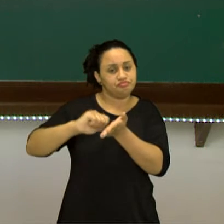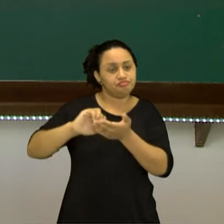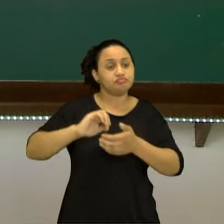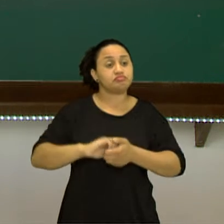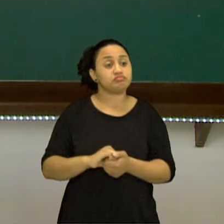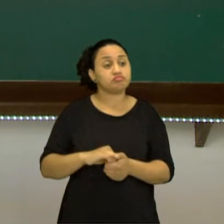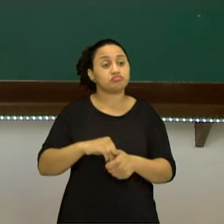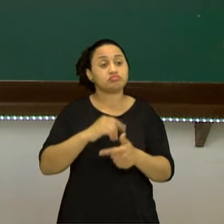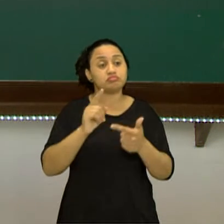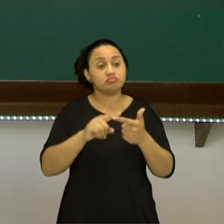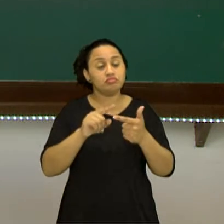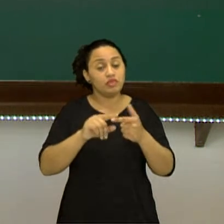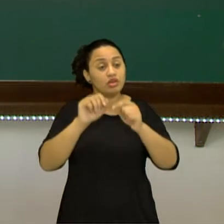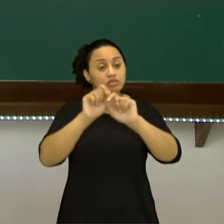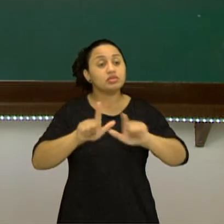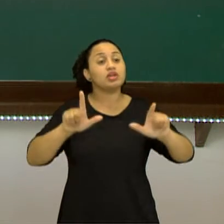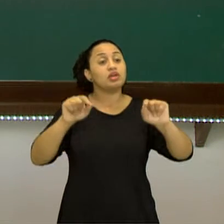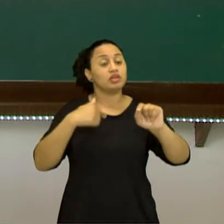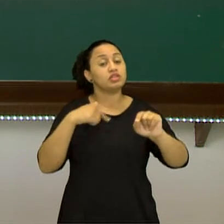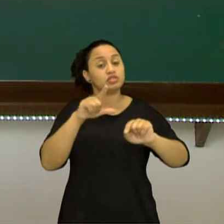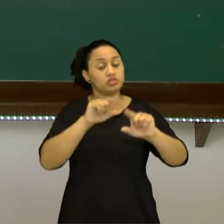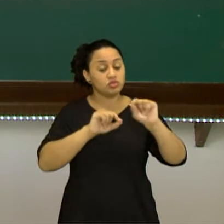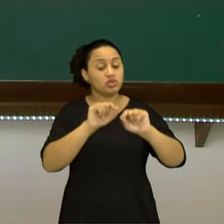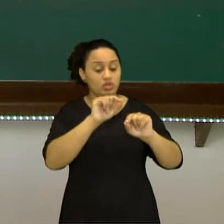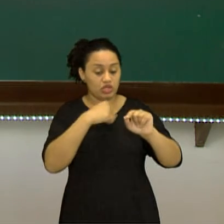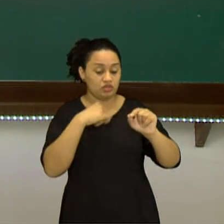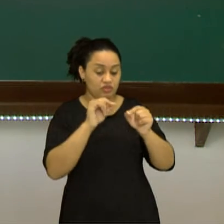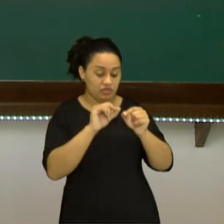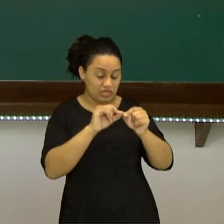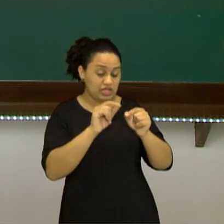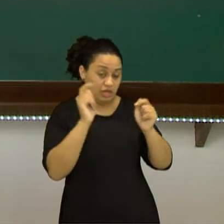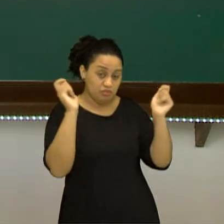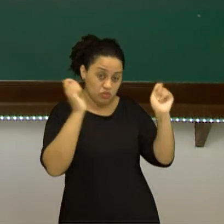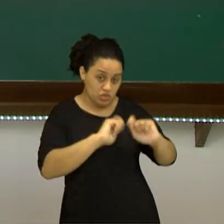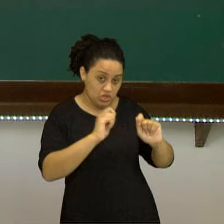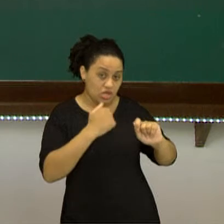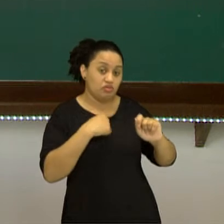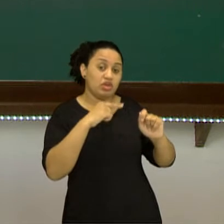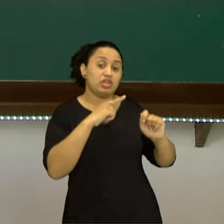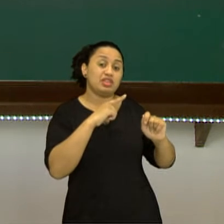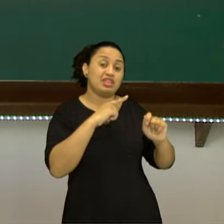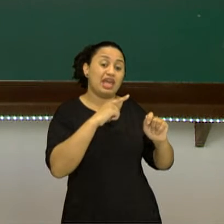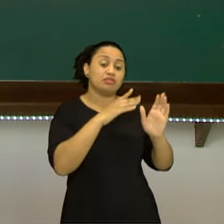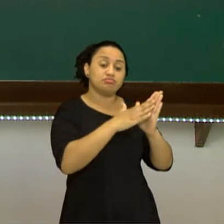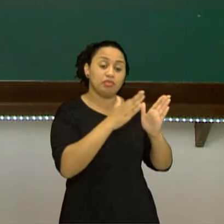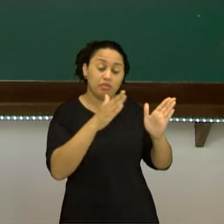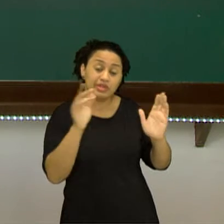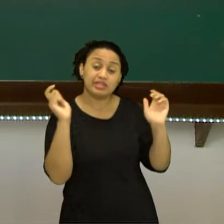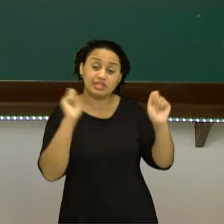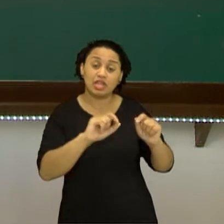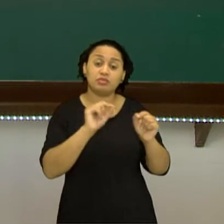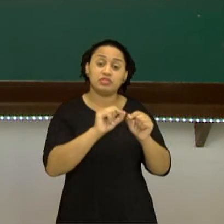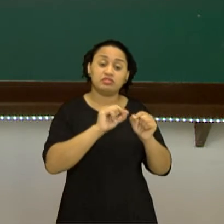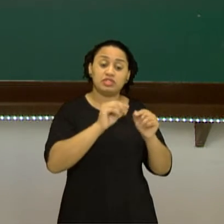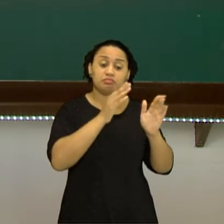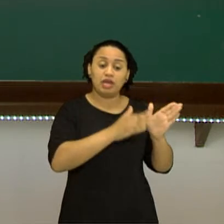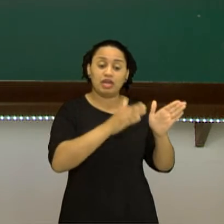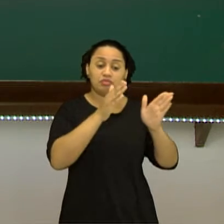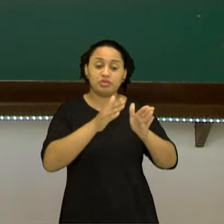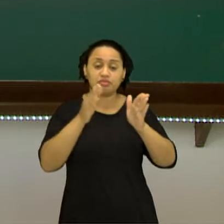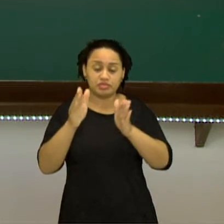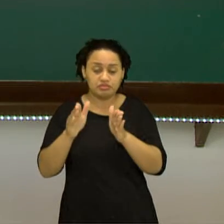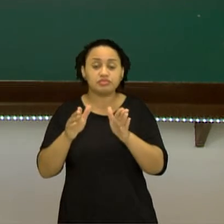Esclarecer. Determinar se a tarefa é acionável e se ela possui etapas concretas para você seguir. Então, assim, o